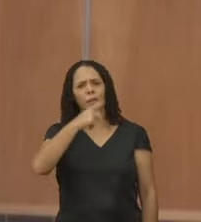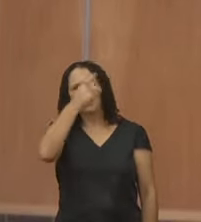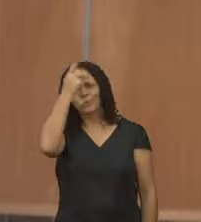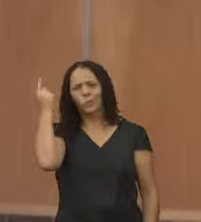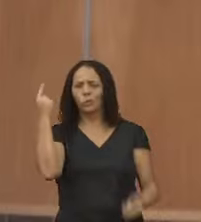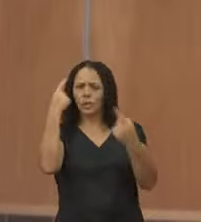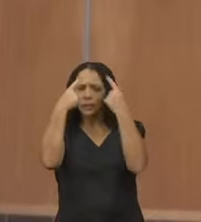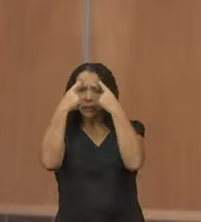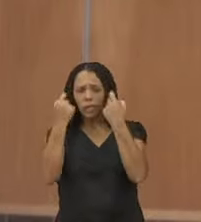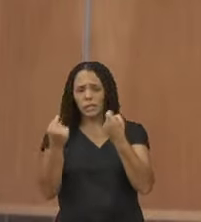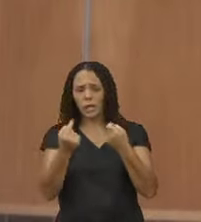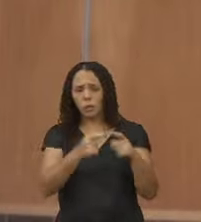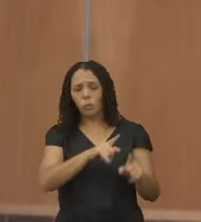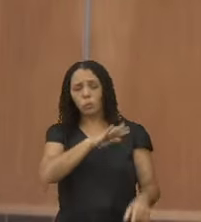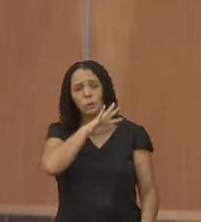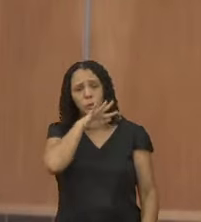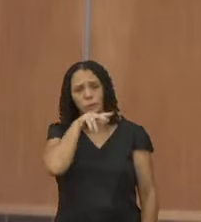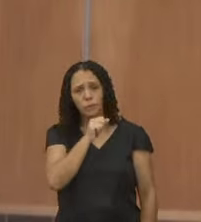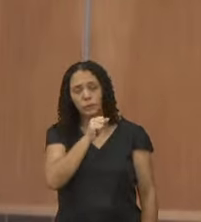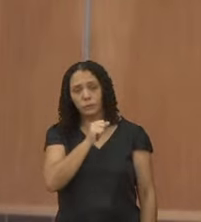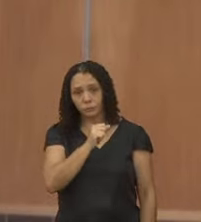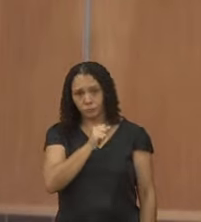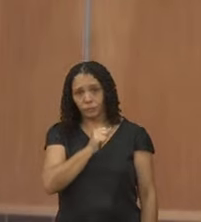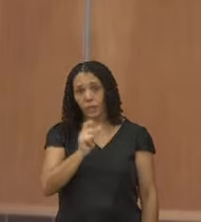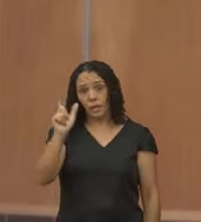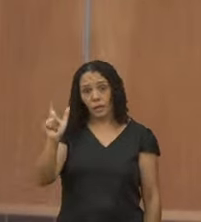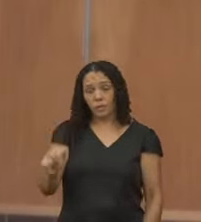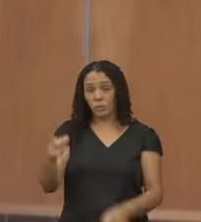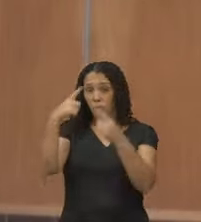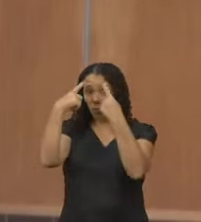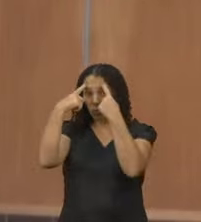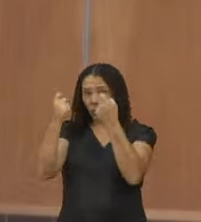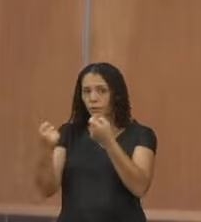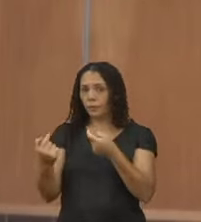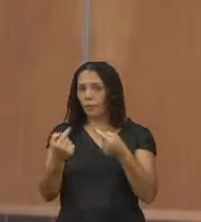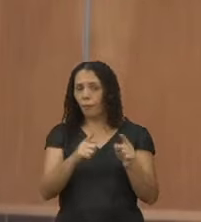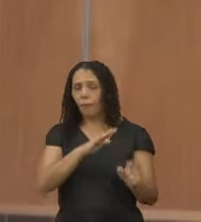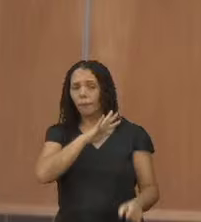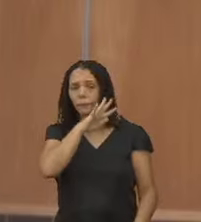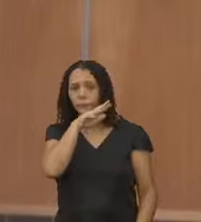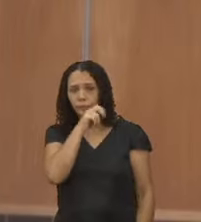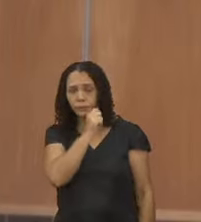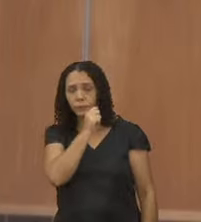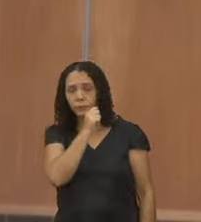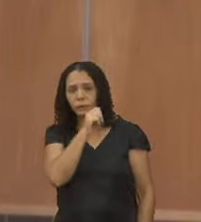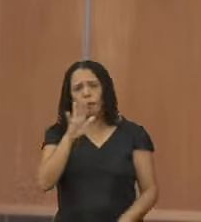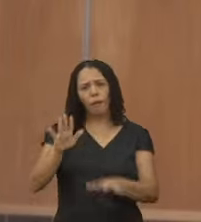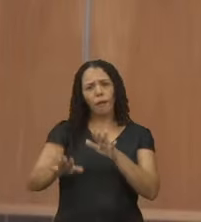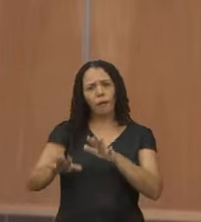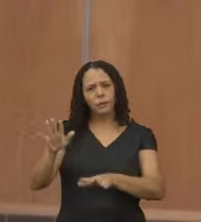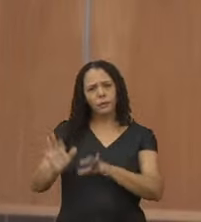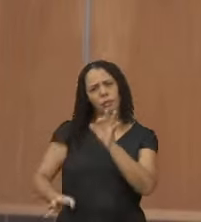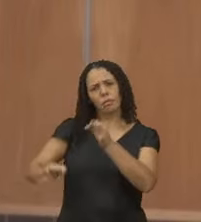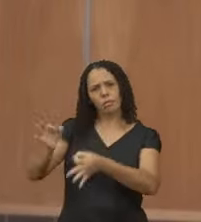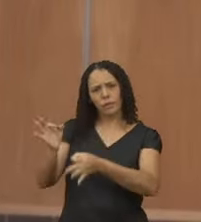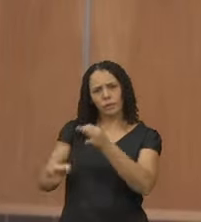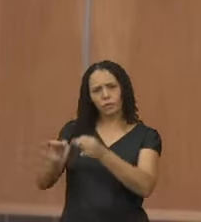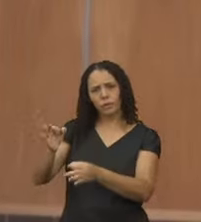nos animais e que essas pessoas que fazem maltrato em animais, que muitas vezes está sendo julgado, muitas